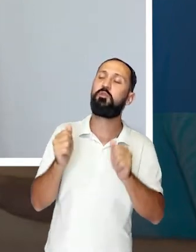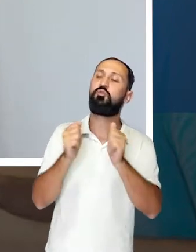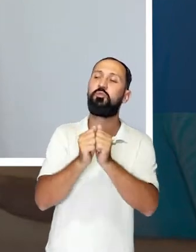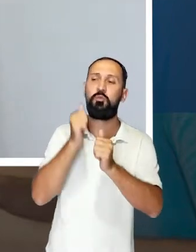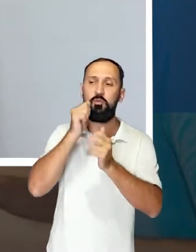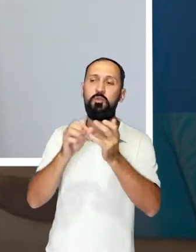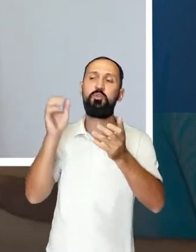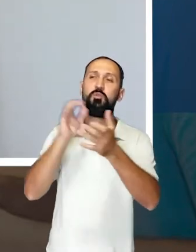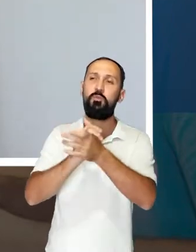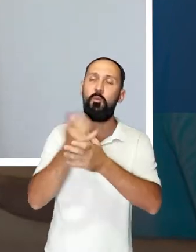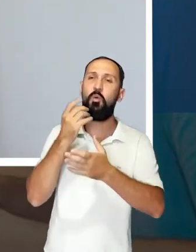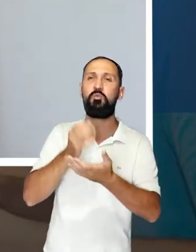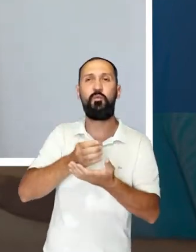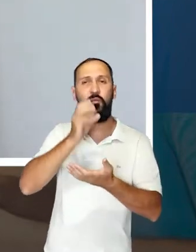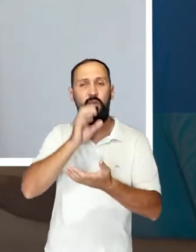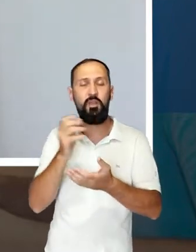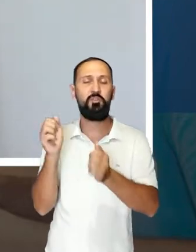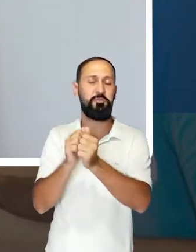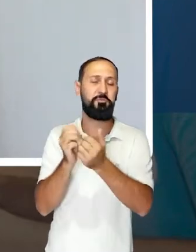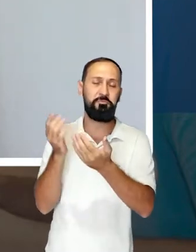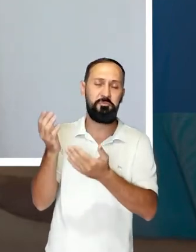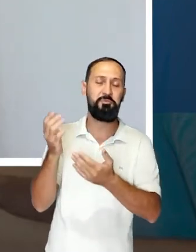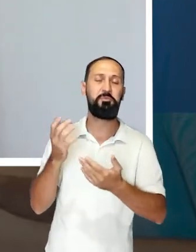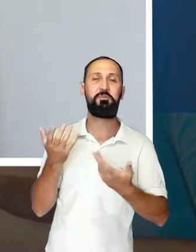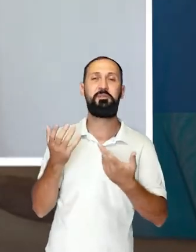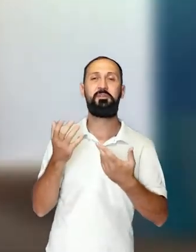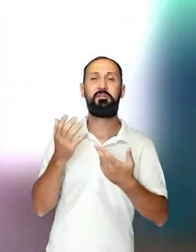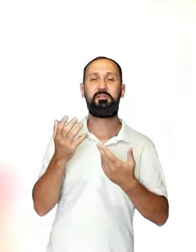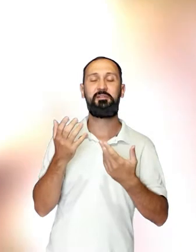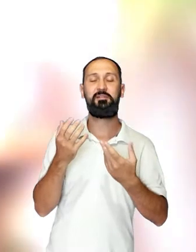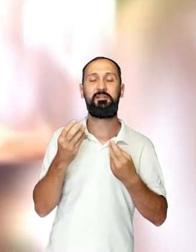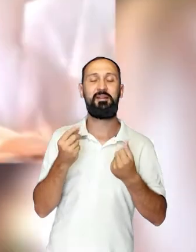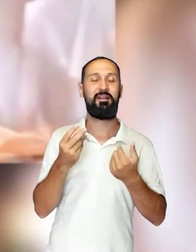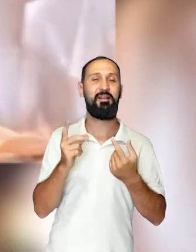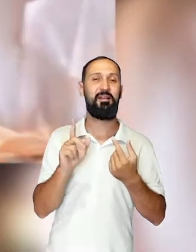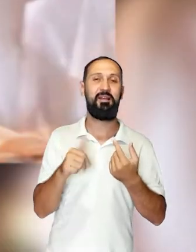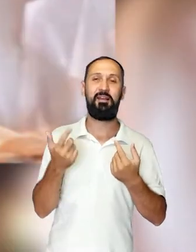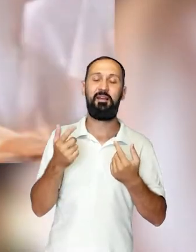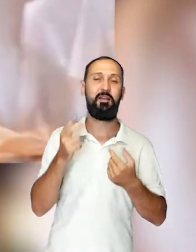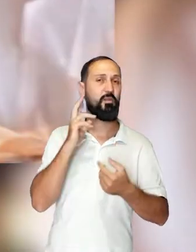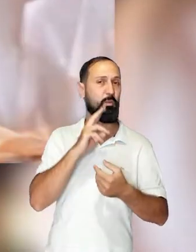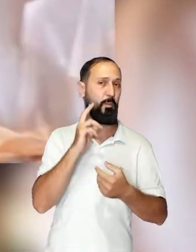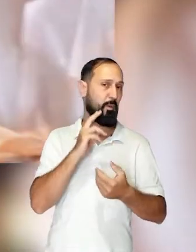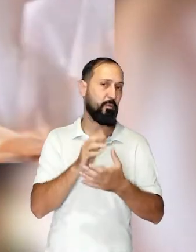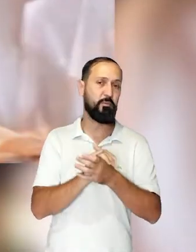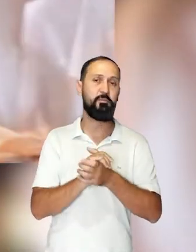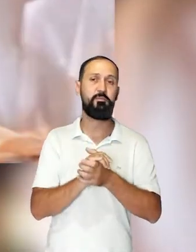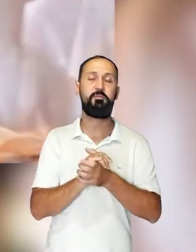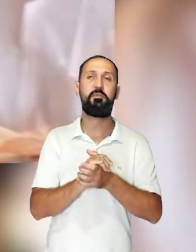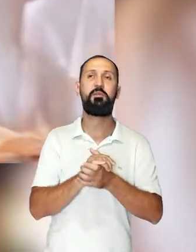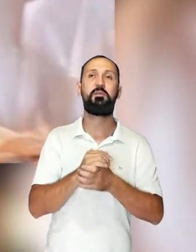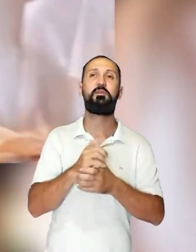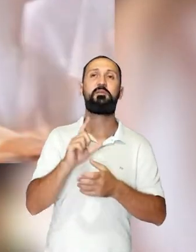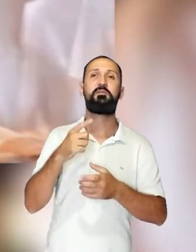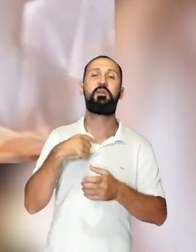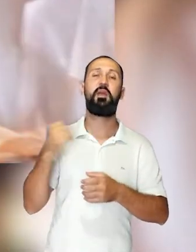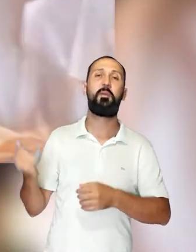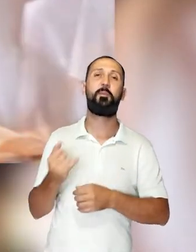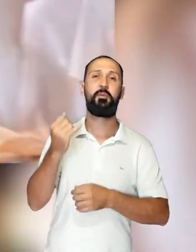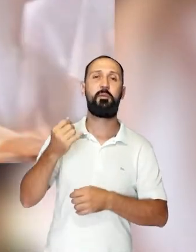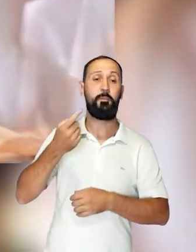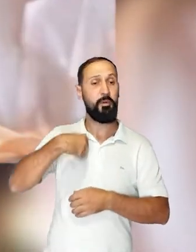sua mulher, né, se reunir com os amigos, isso aí é natural, né? Faz parte